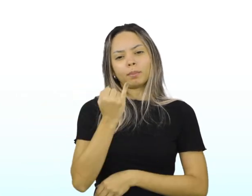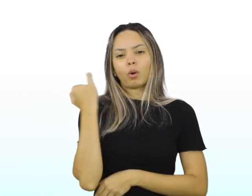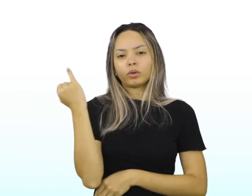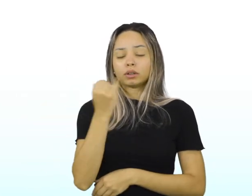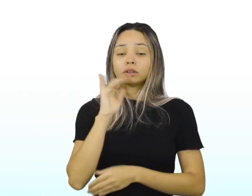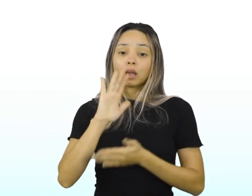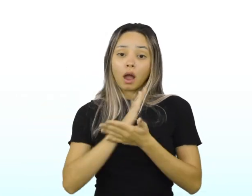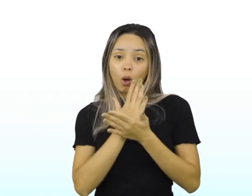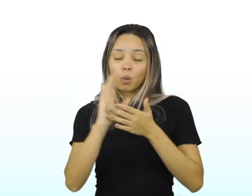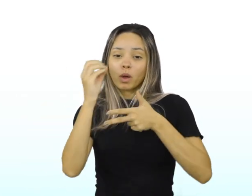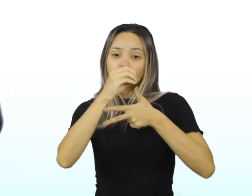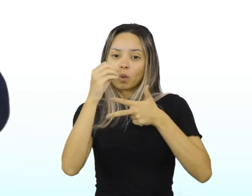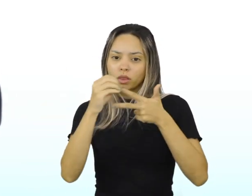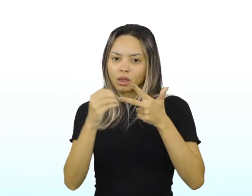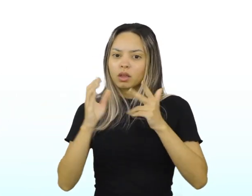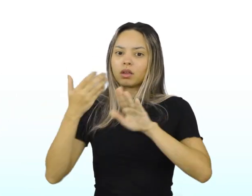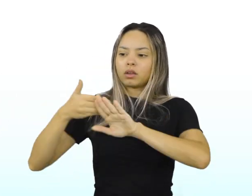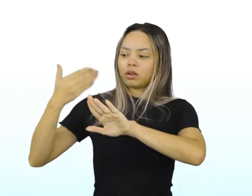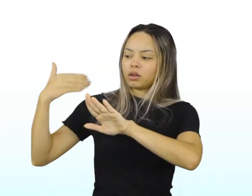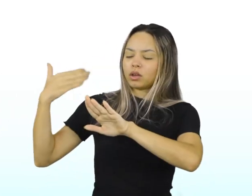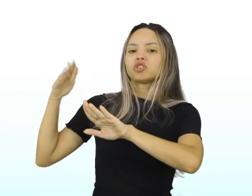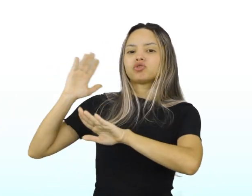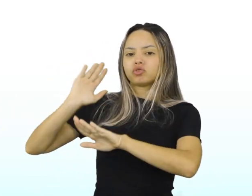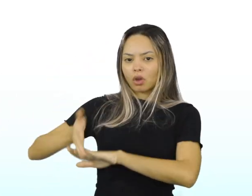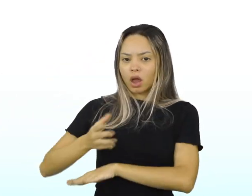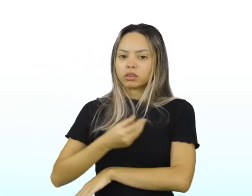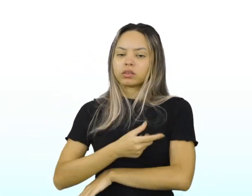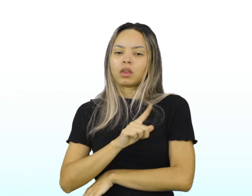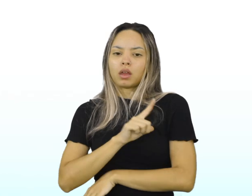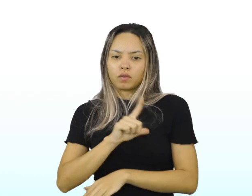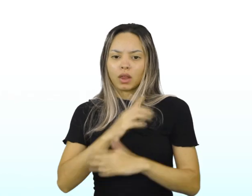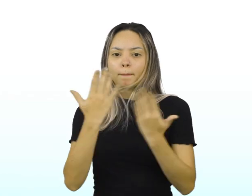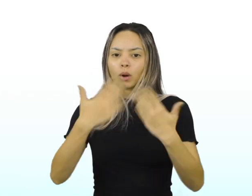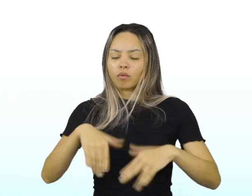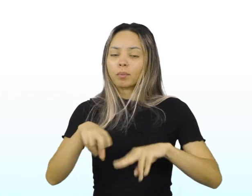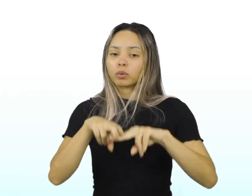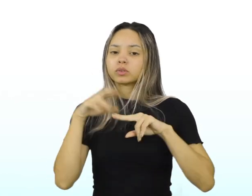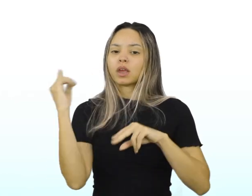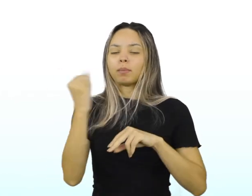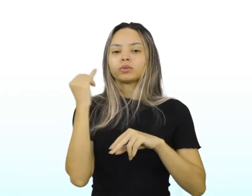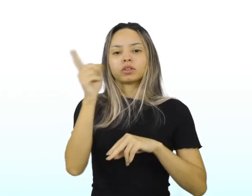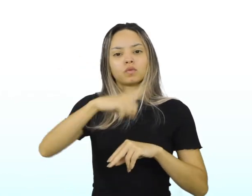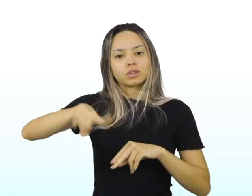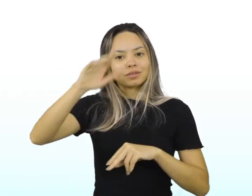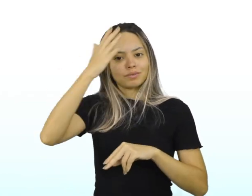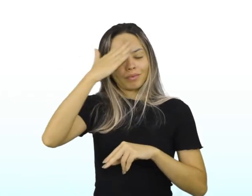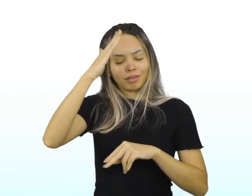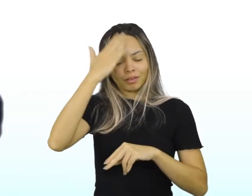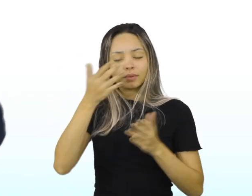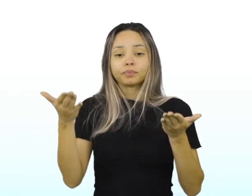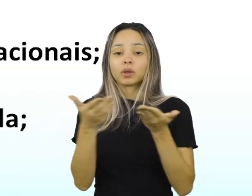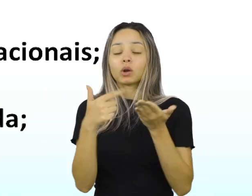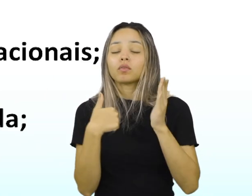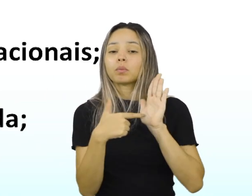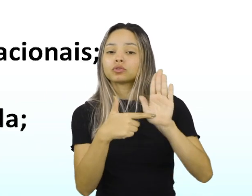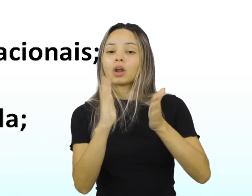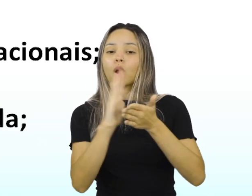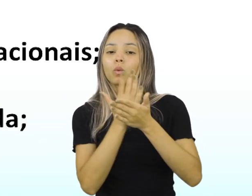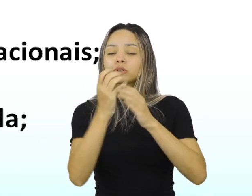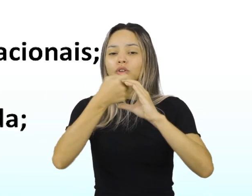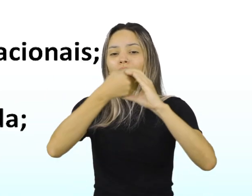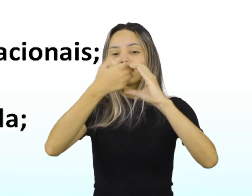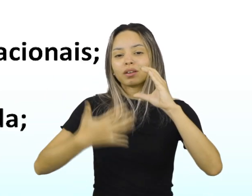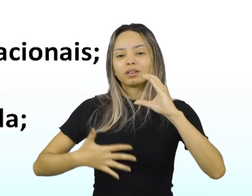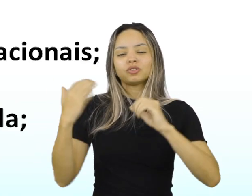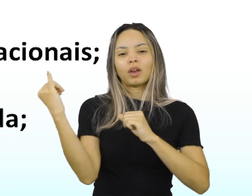apareceram em algumas edições do Enem. É importante você ter isso muito claro lá na sua cabeça. E aí eu vou trazer algumas